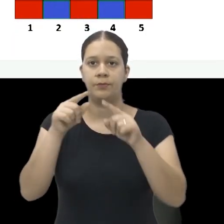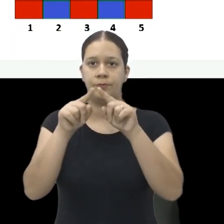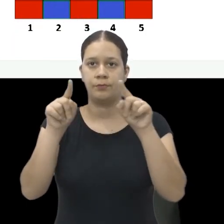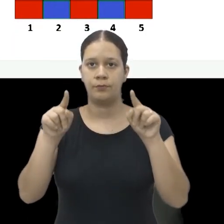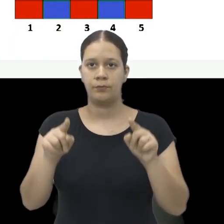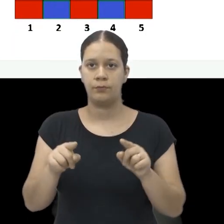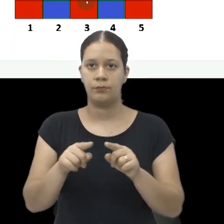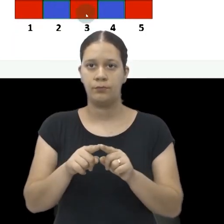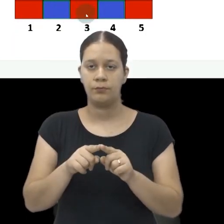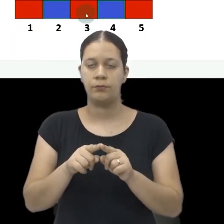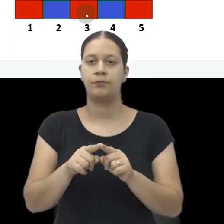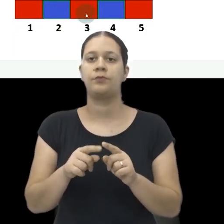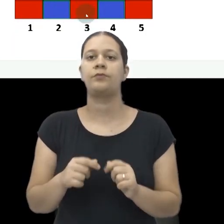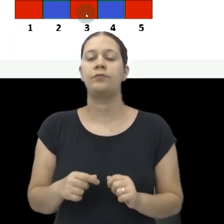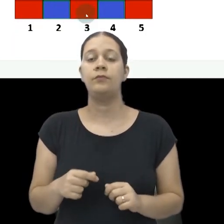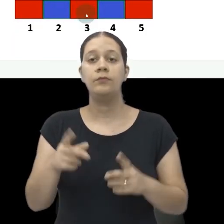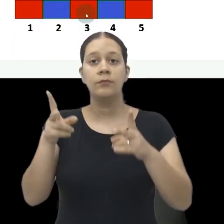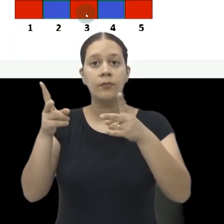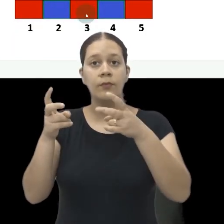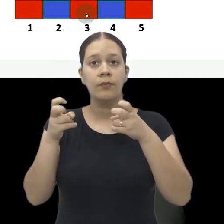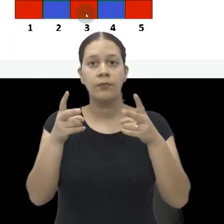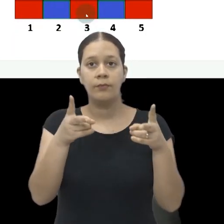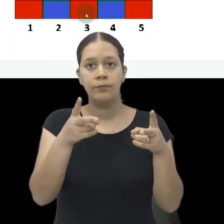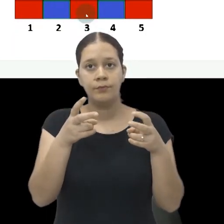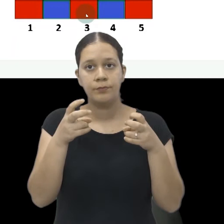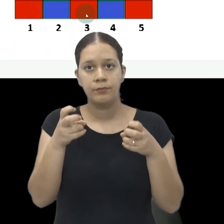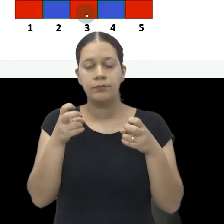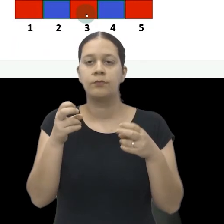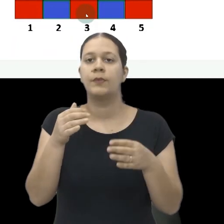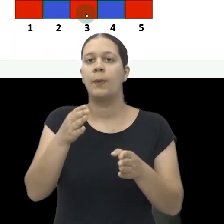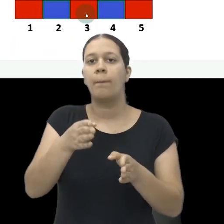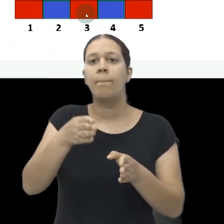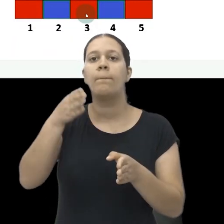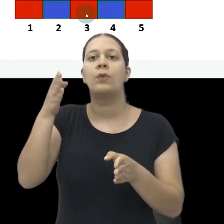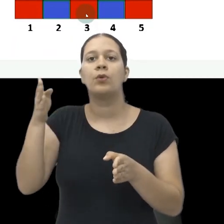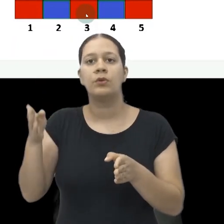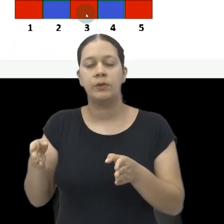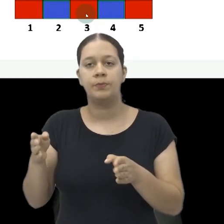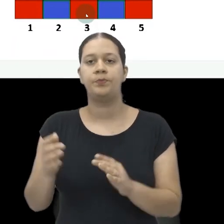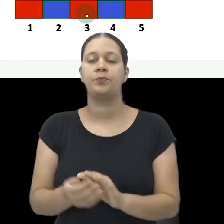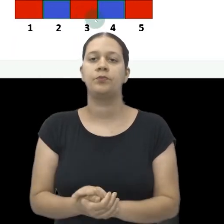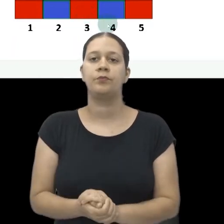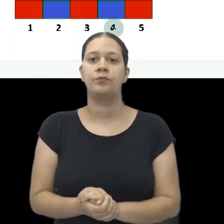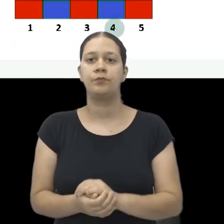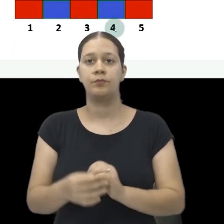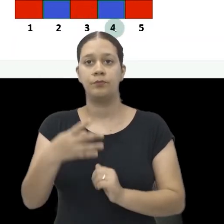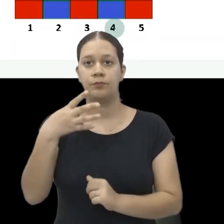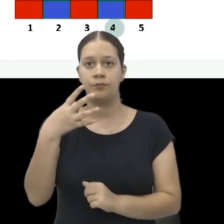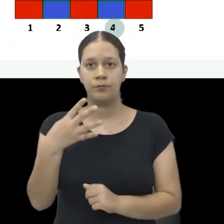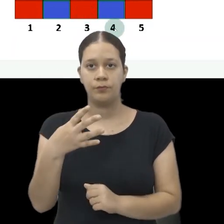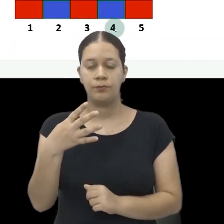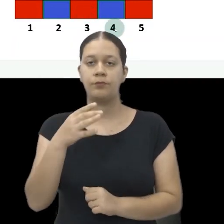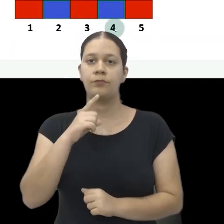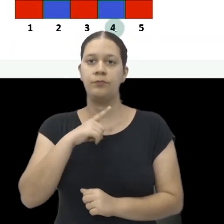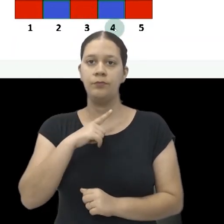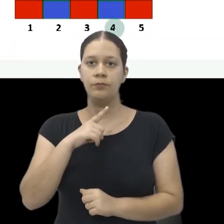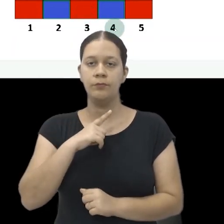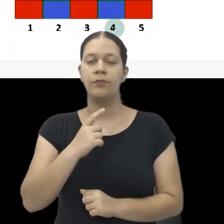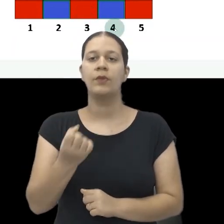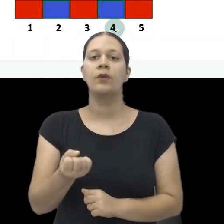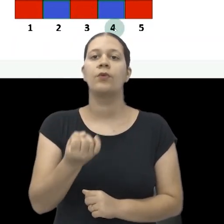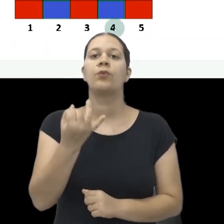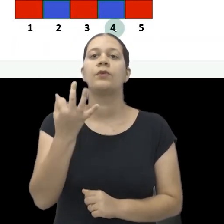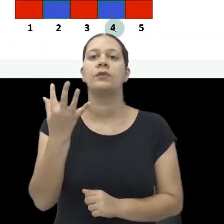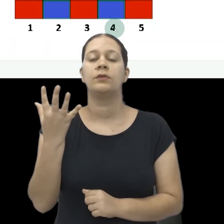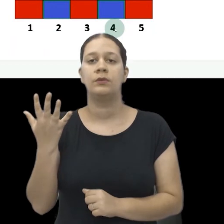3, 6 retângulos. Daqui já dá para perceber qual a próxima regularidade, né? Na coluna 4, eu vou